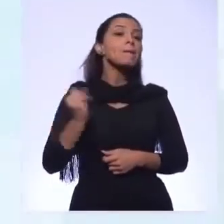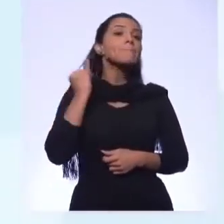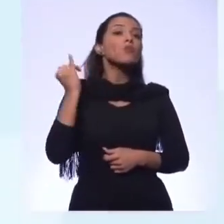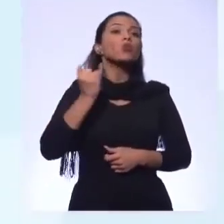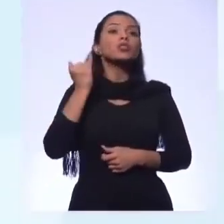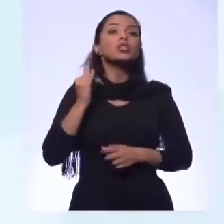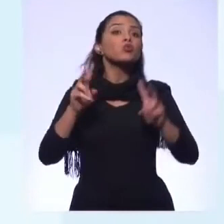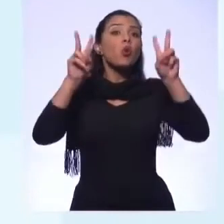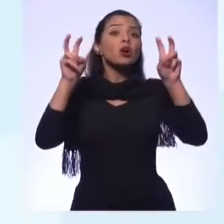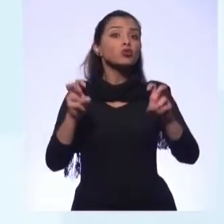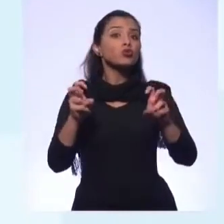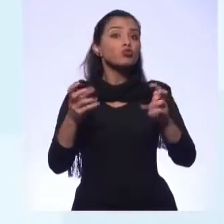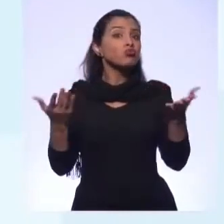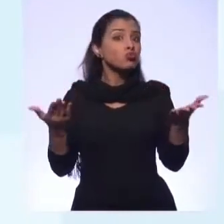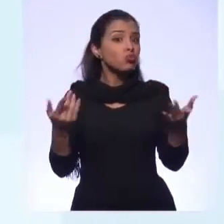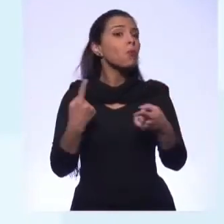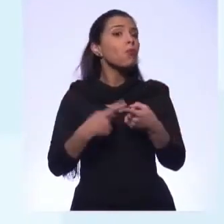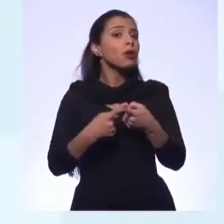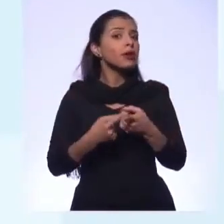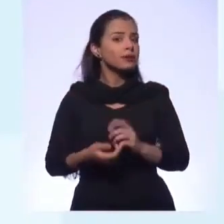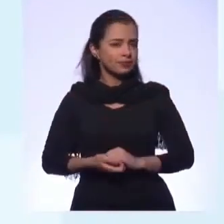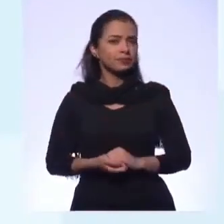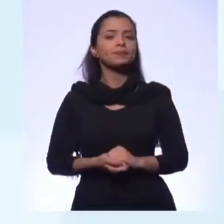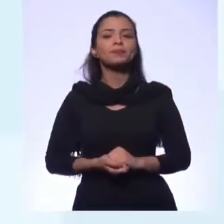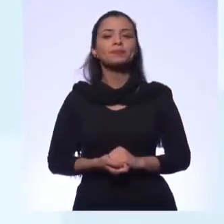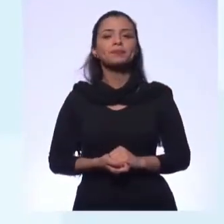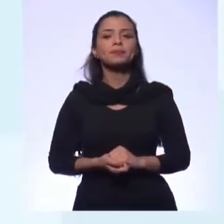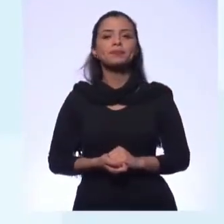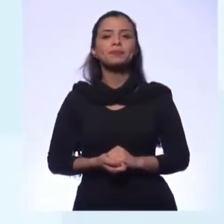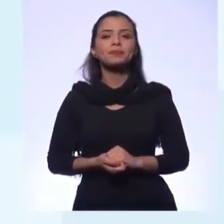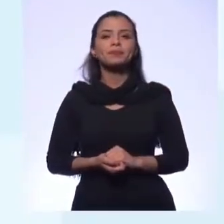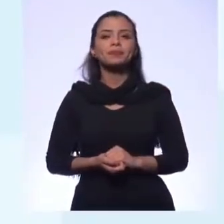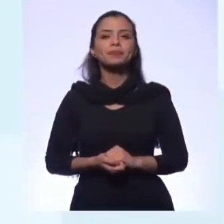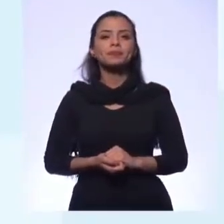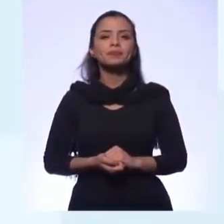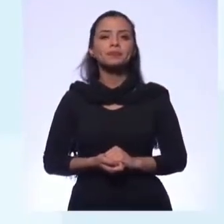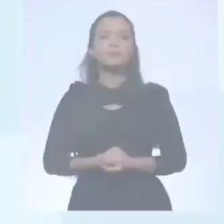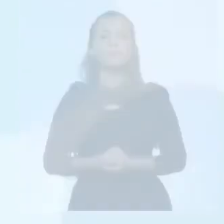deste assunto? Tá bom? Responde para a gente aí.